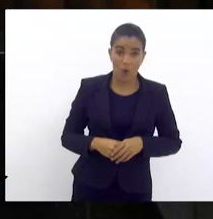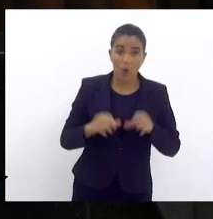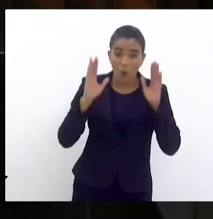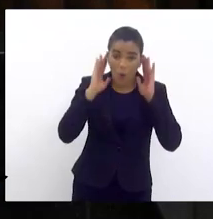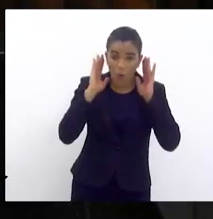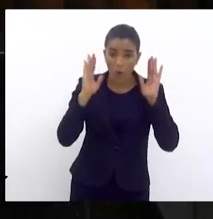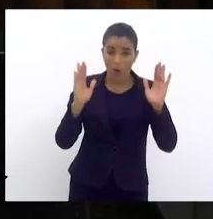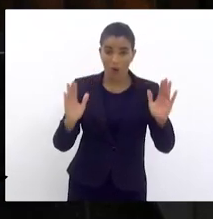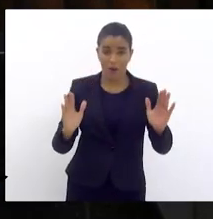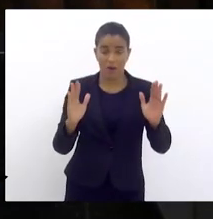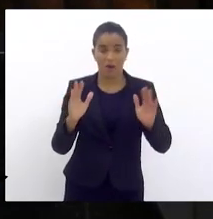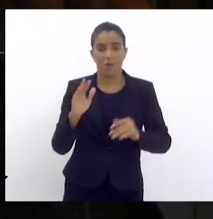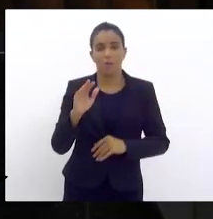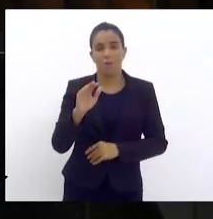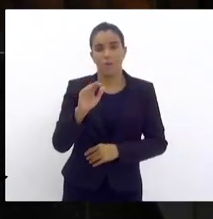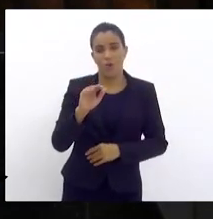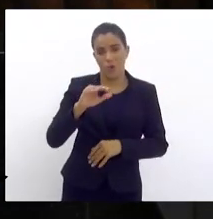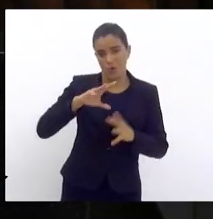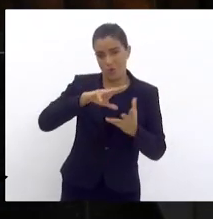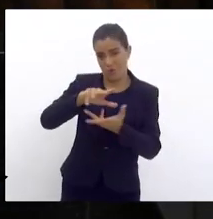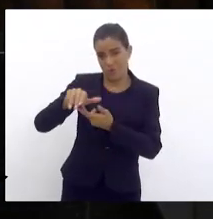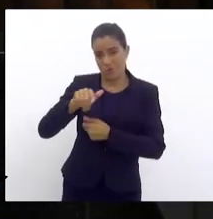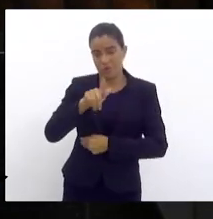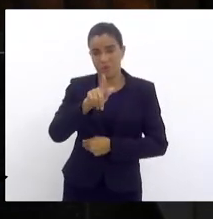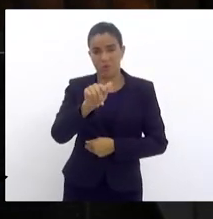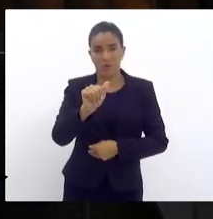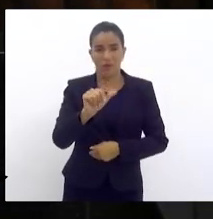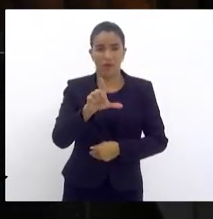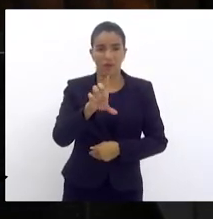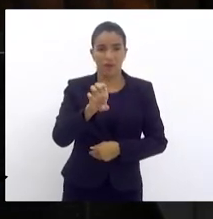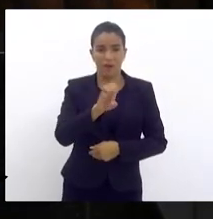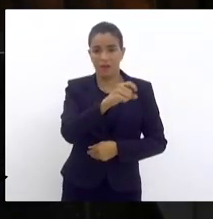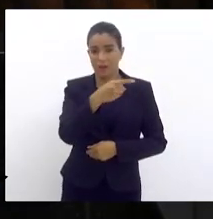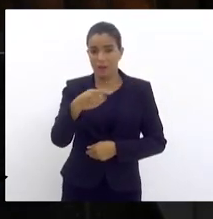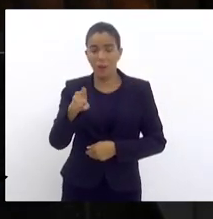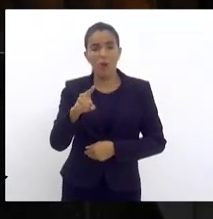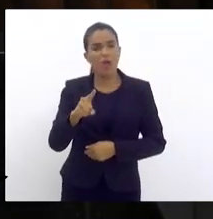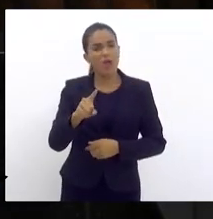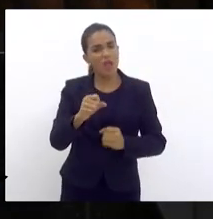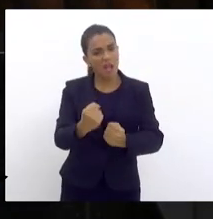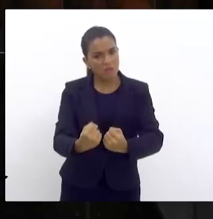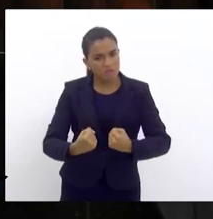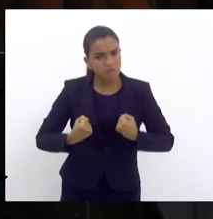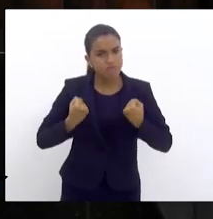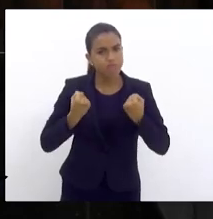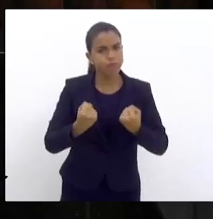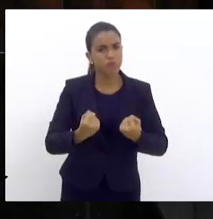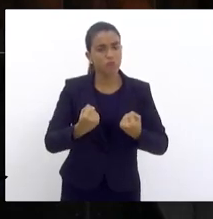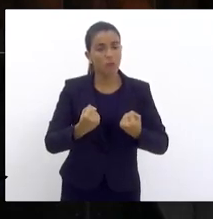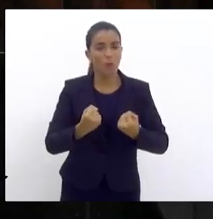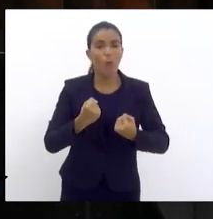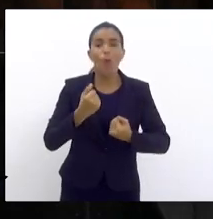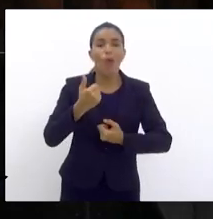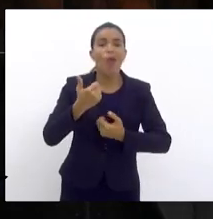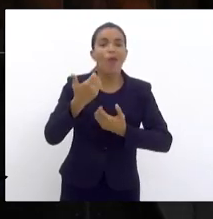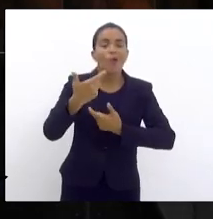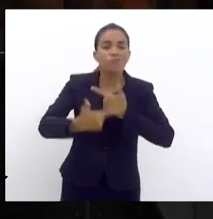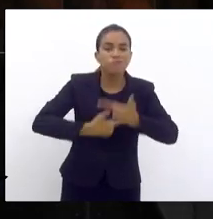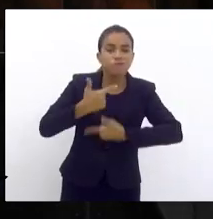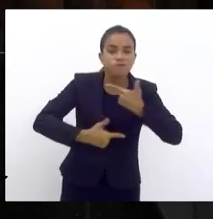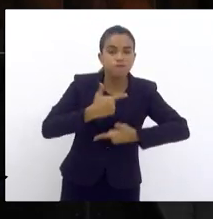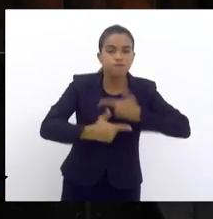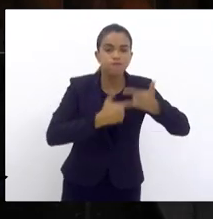Aeroporto Internacional do Galeão ele fortalece um monte de atividade econômica